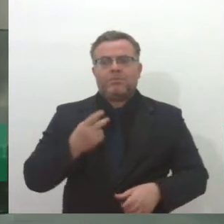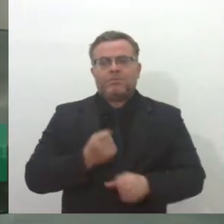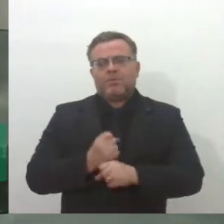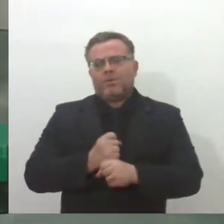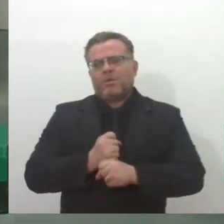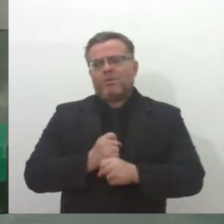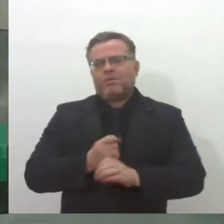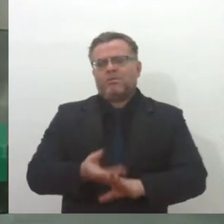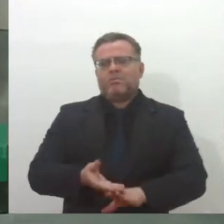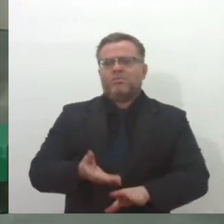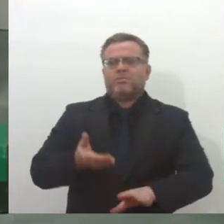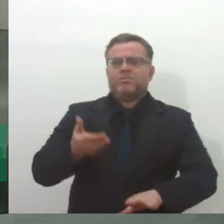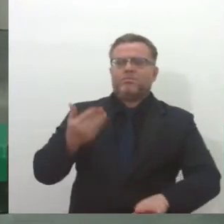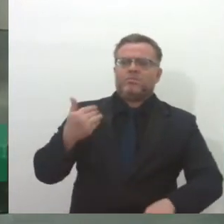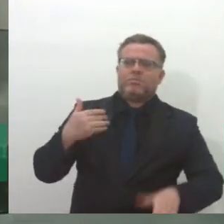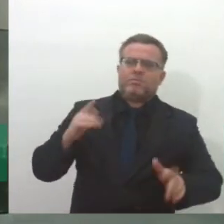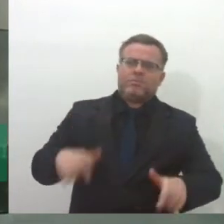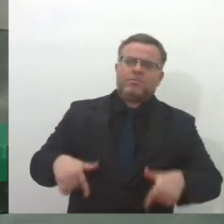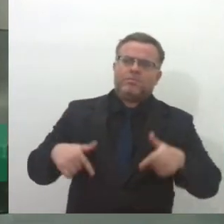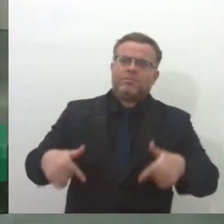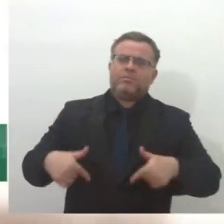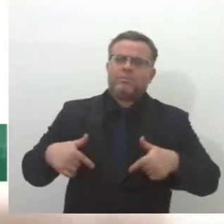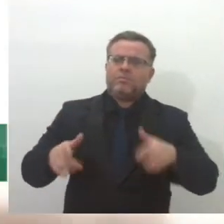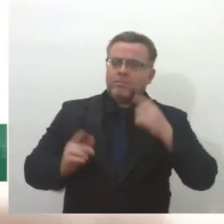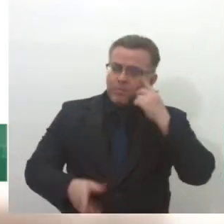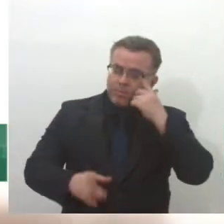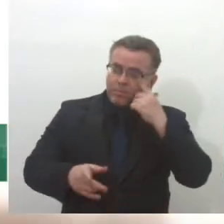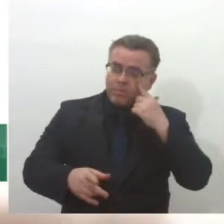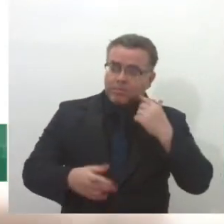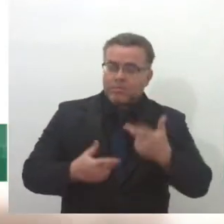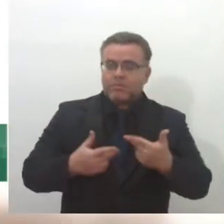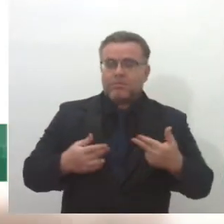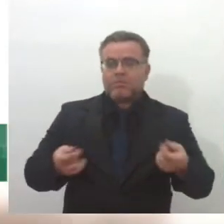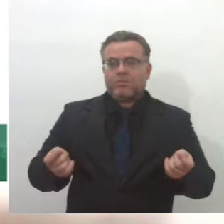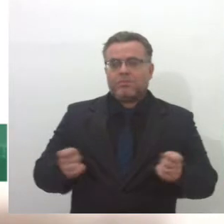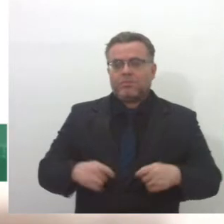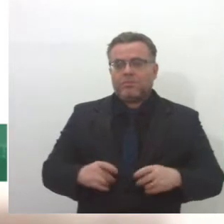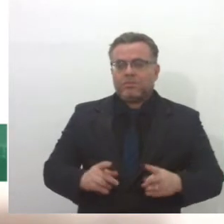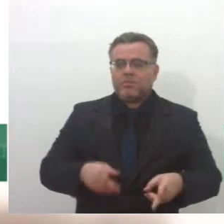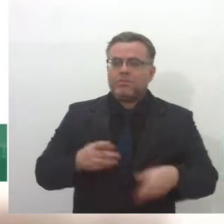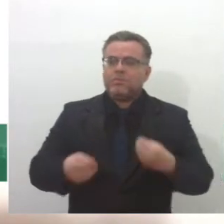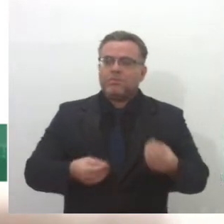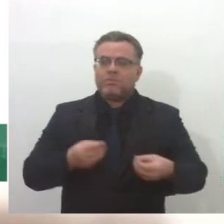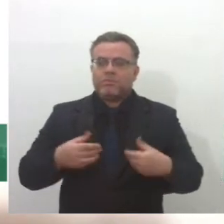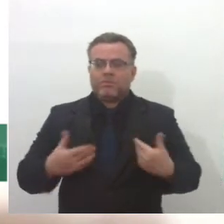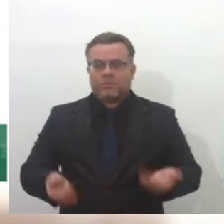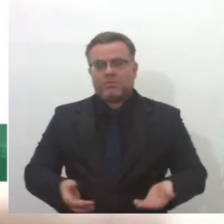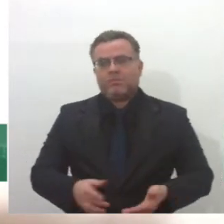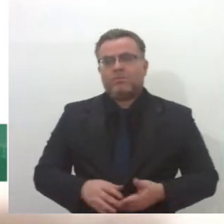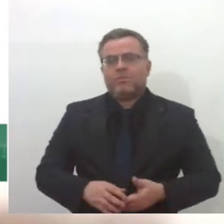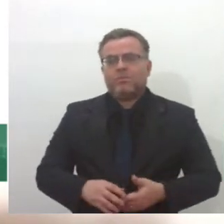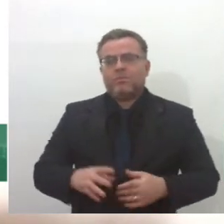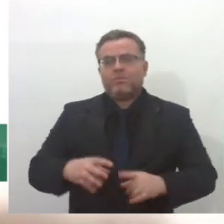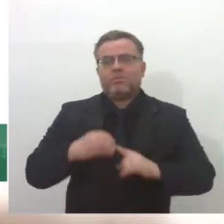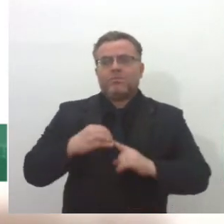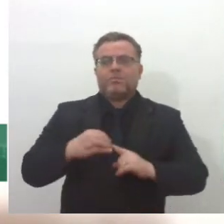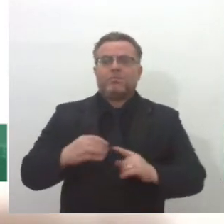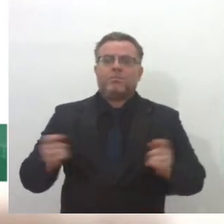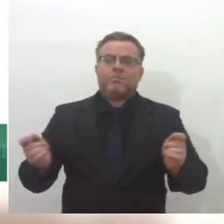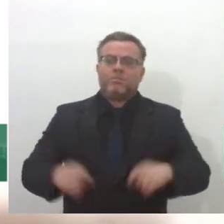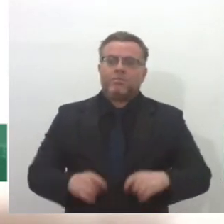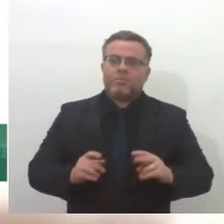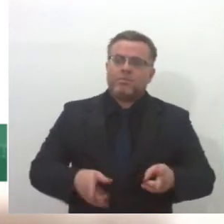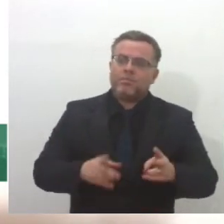luta antiga da classe tributária, da advocacia tributária, que com muito êxito, né,